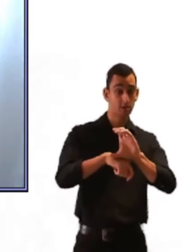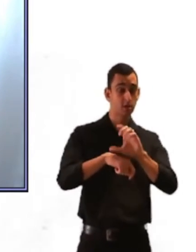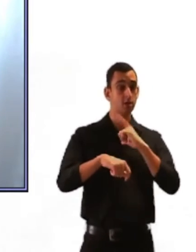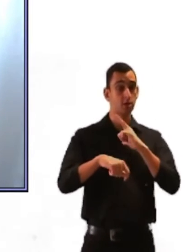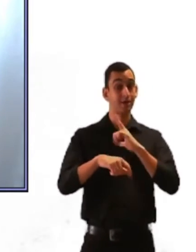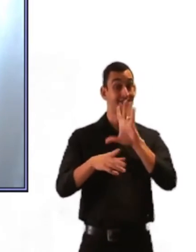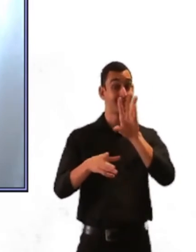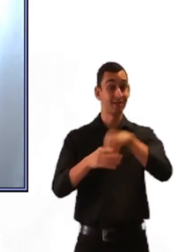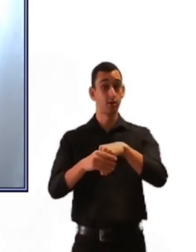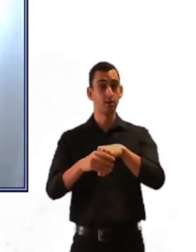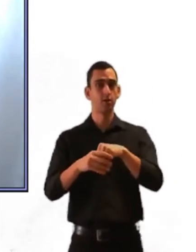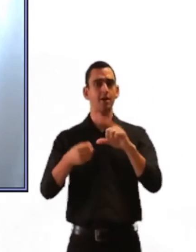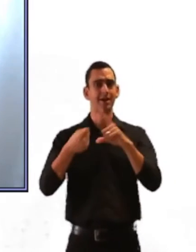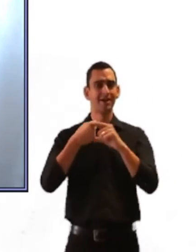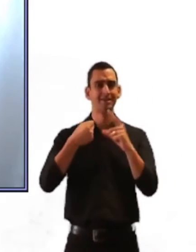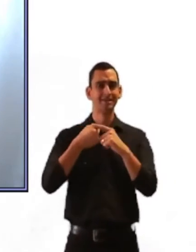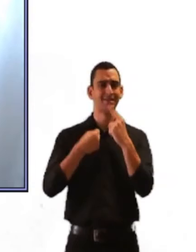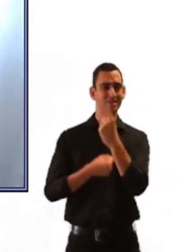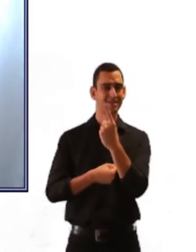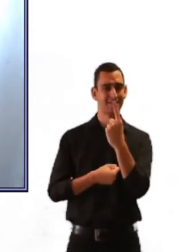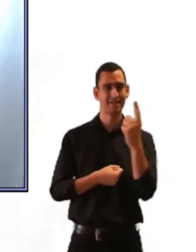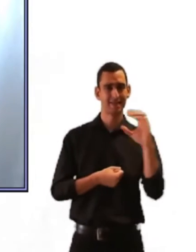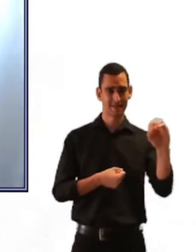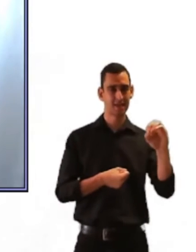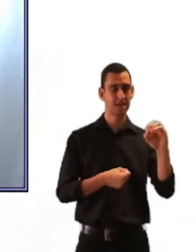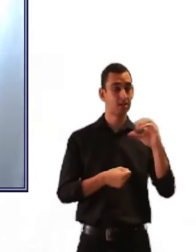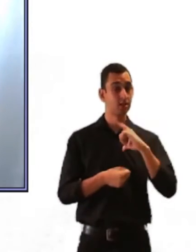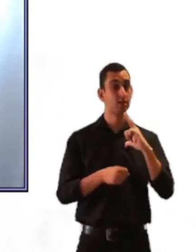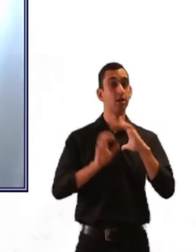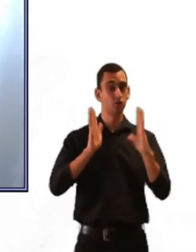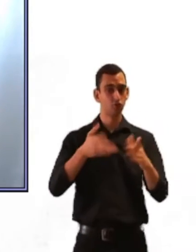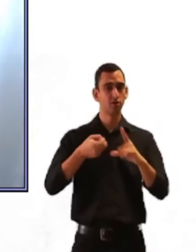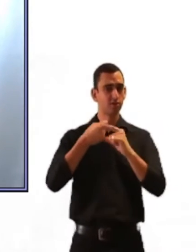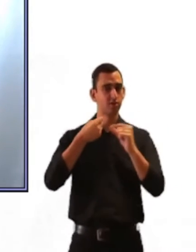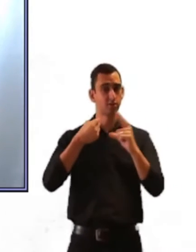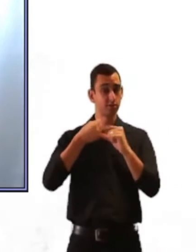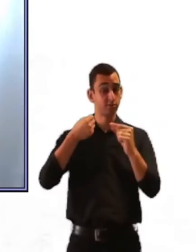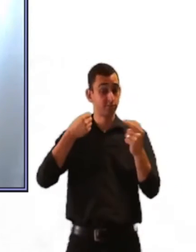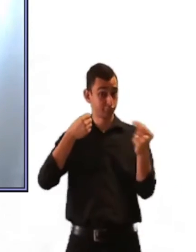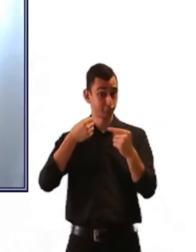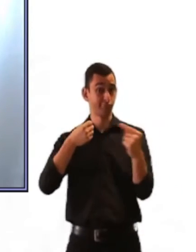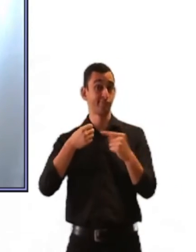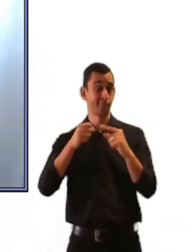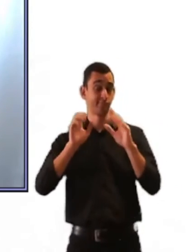o próprio Código Civil, lá no artigo 110, é um artigo que fica assim,